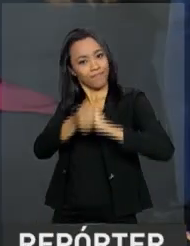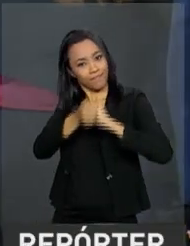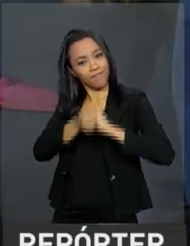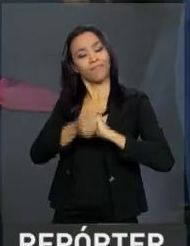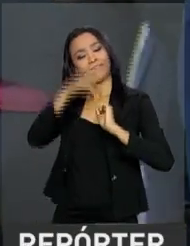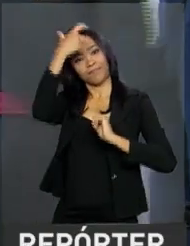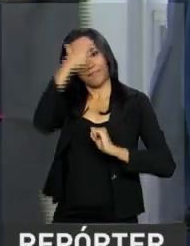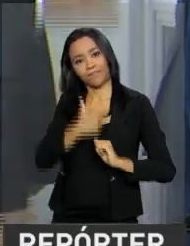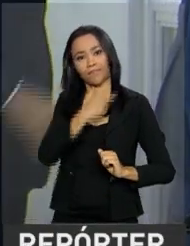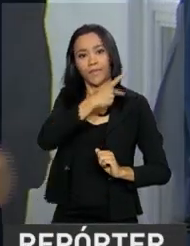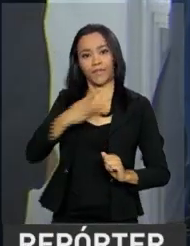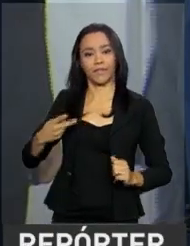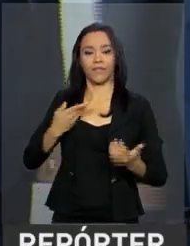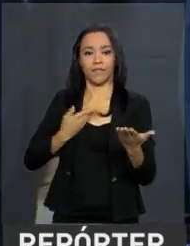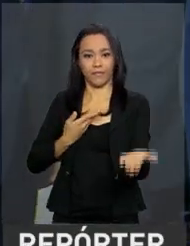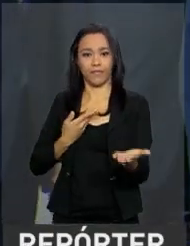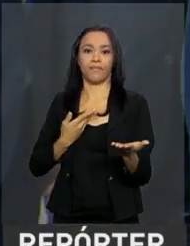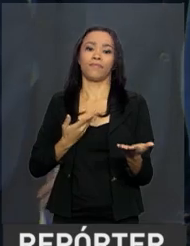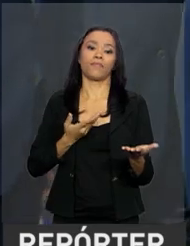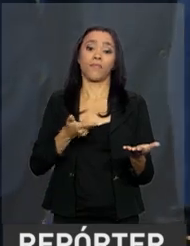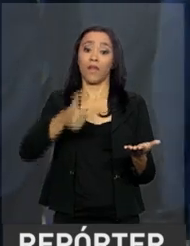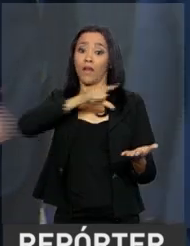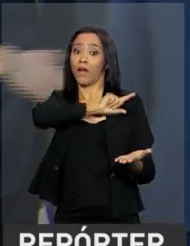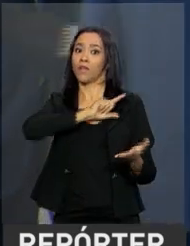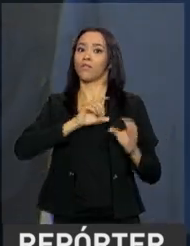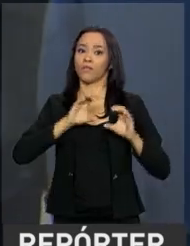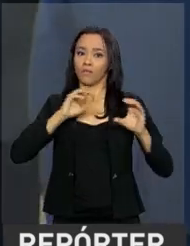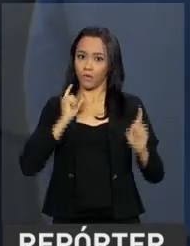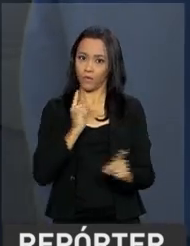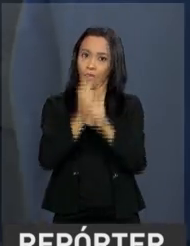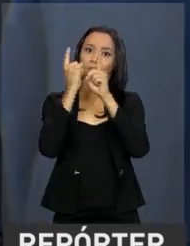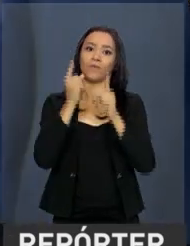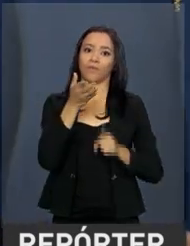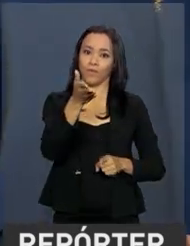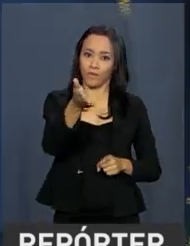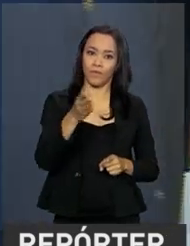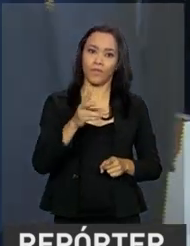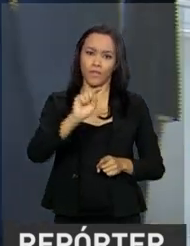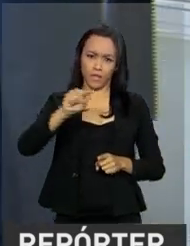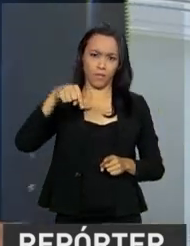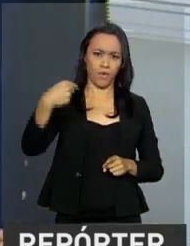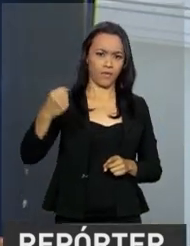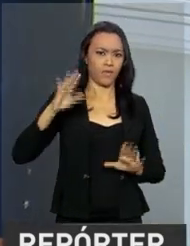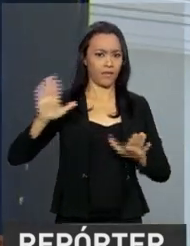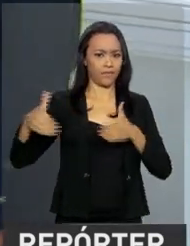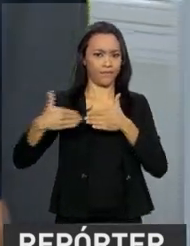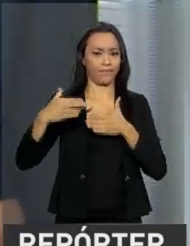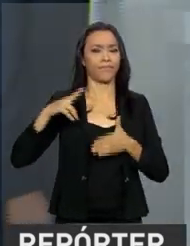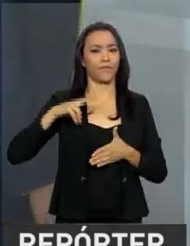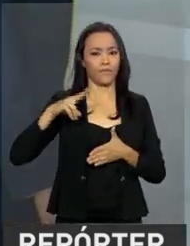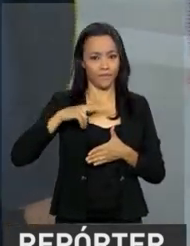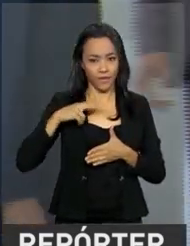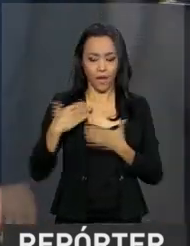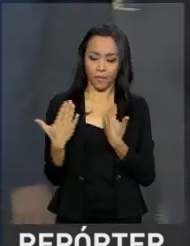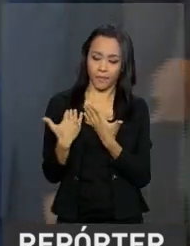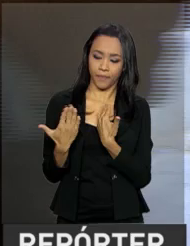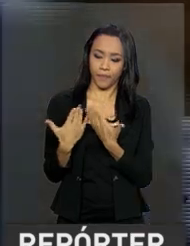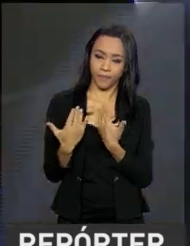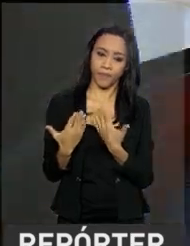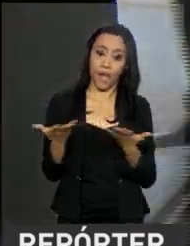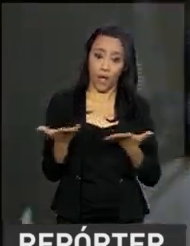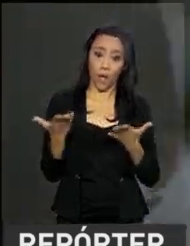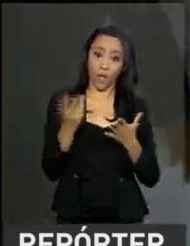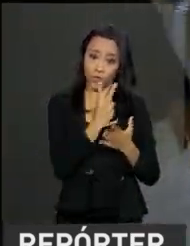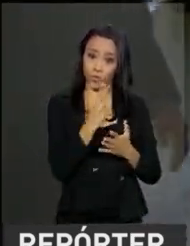Michel Temer em uma cerimônia antes do encontro aí que eles vão manter em privado aqui no Palácio do Planalto. Agora os